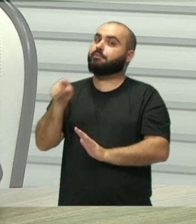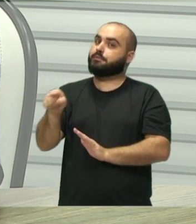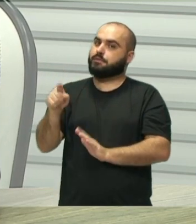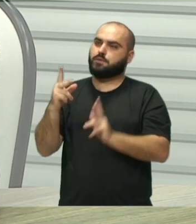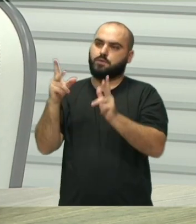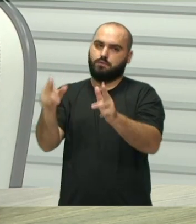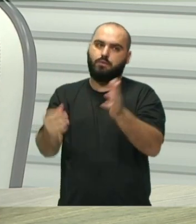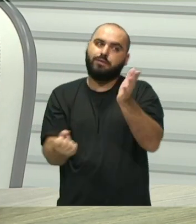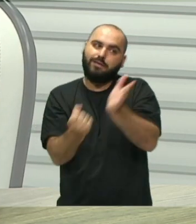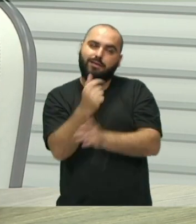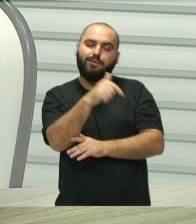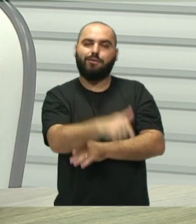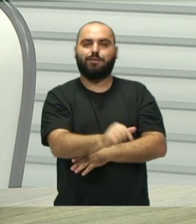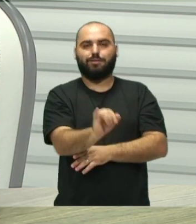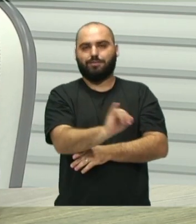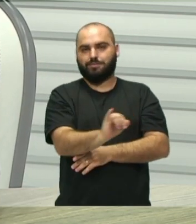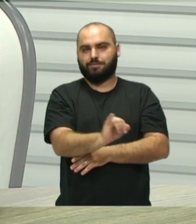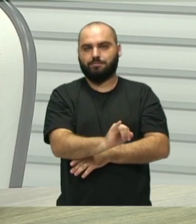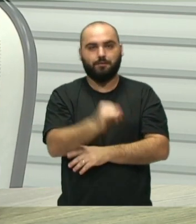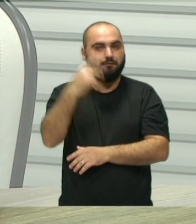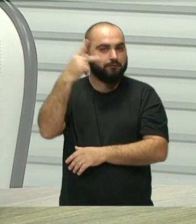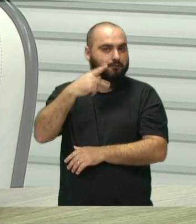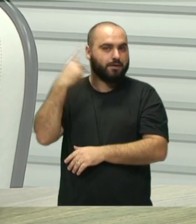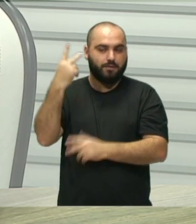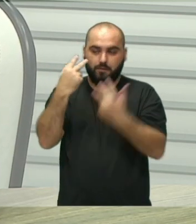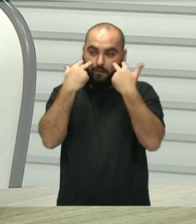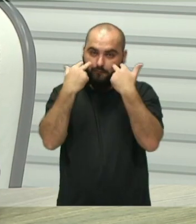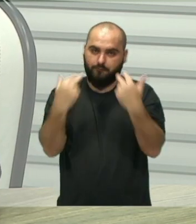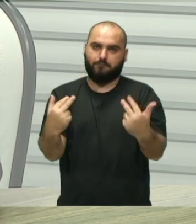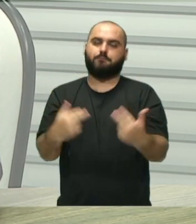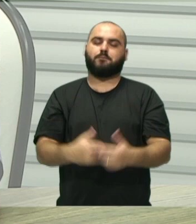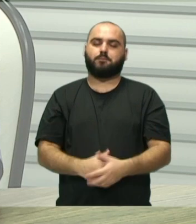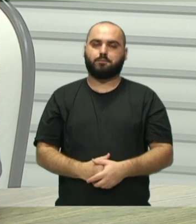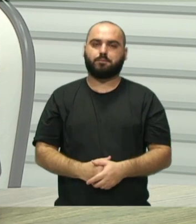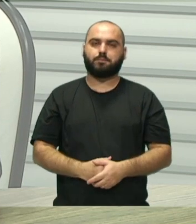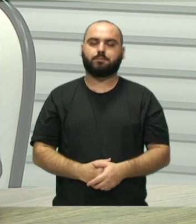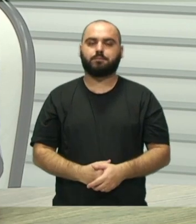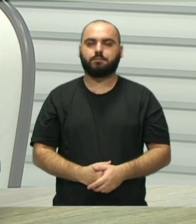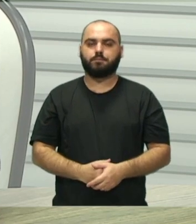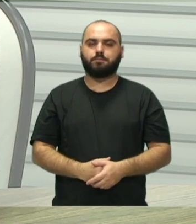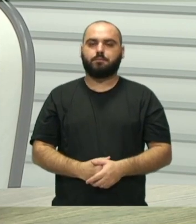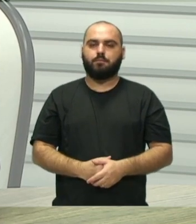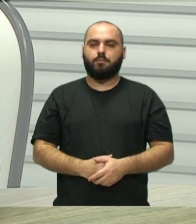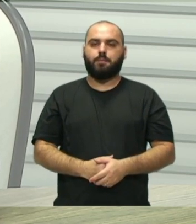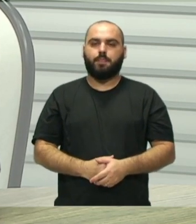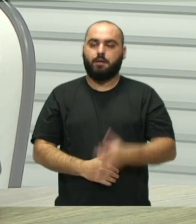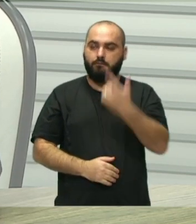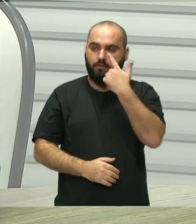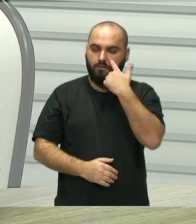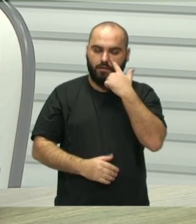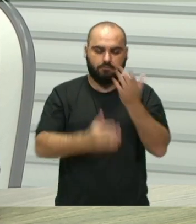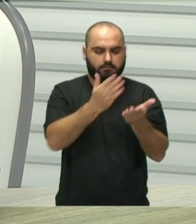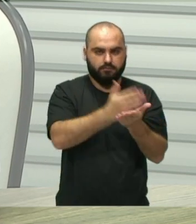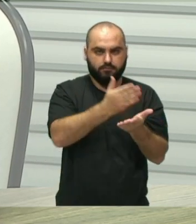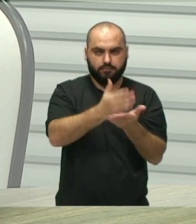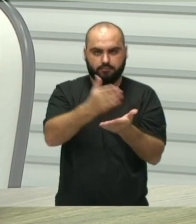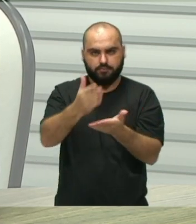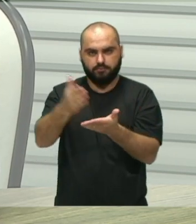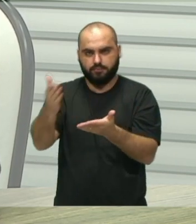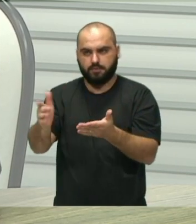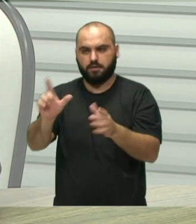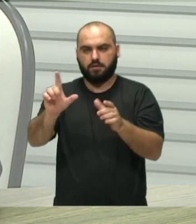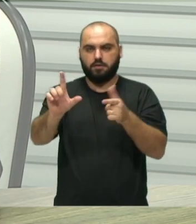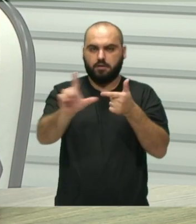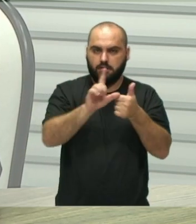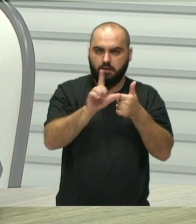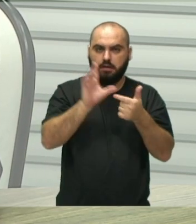de Itajaí, para que os vereadores tenham o acompanhamento, né? Então, a gente vai passar por todas essas fases, as fases legislativas,